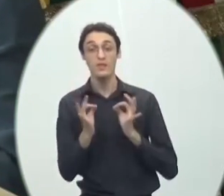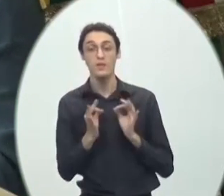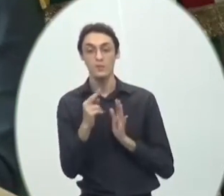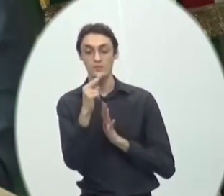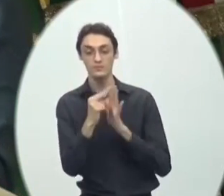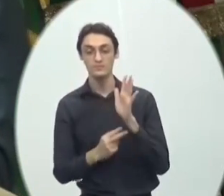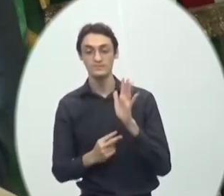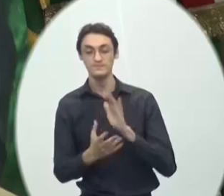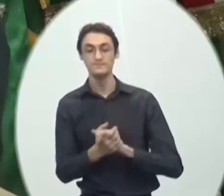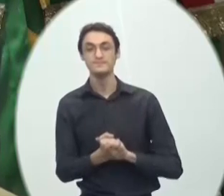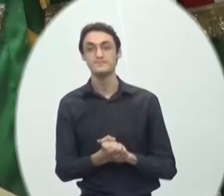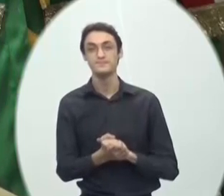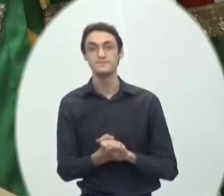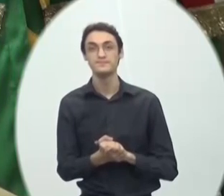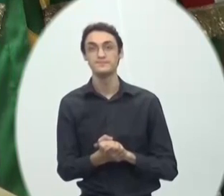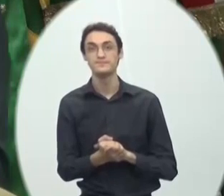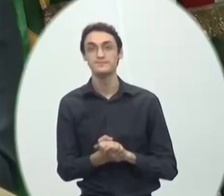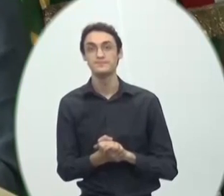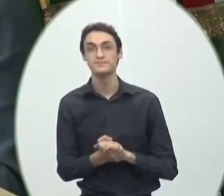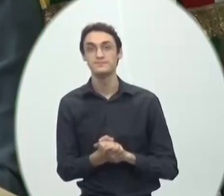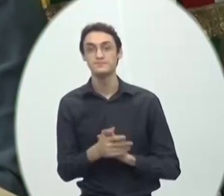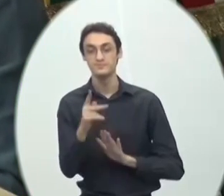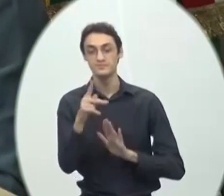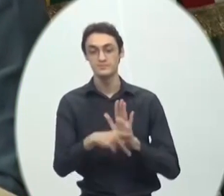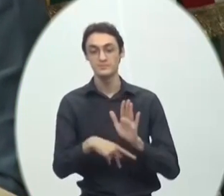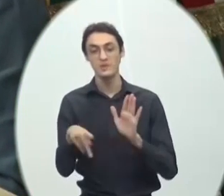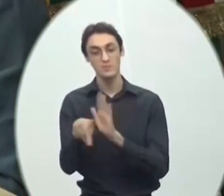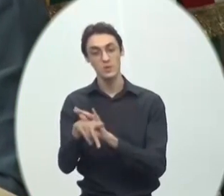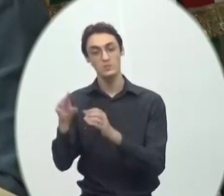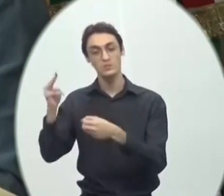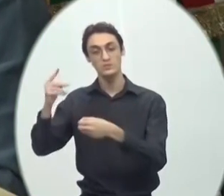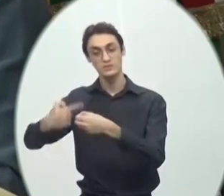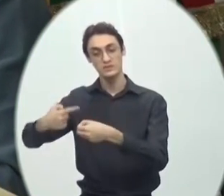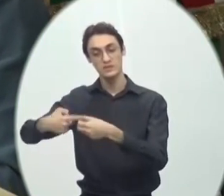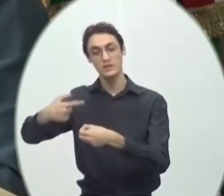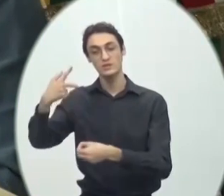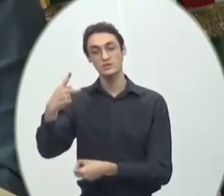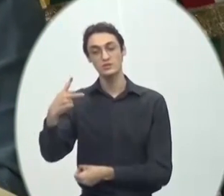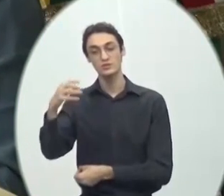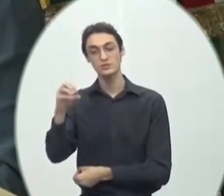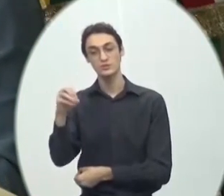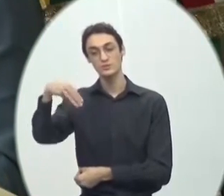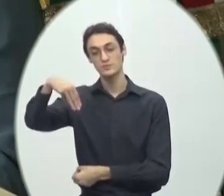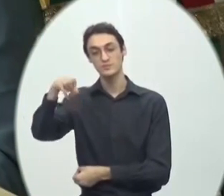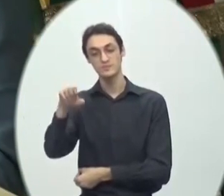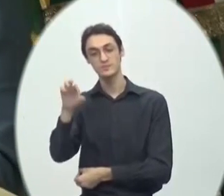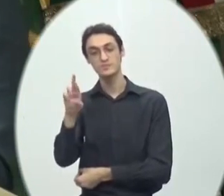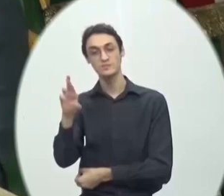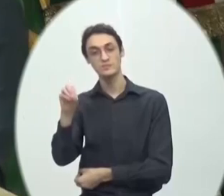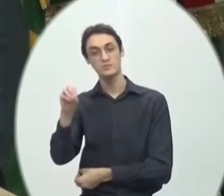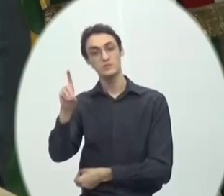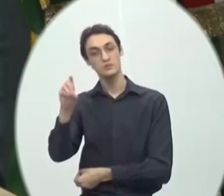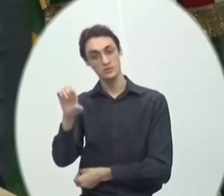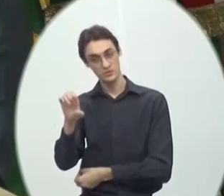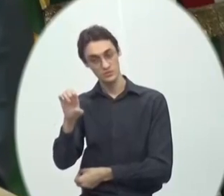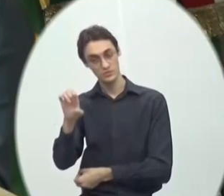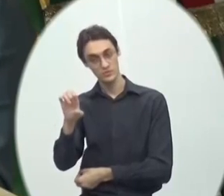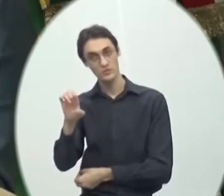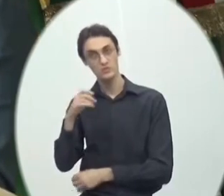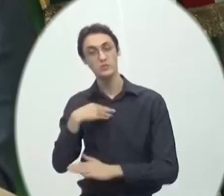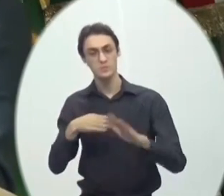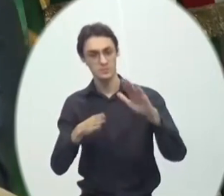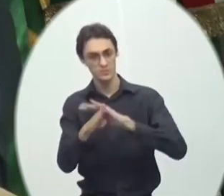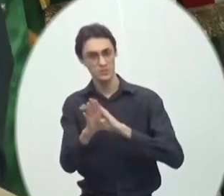projeto que eu vou ler na íntegra. Esse projeto é de Pomerode, tá? Lá onde o projeto passou e foi